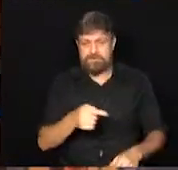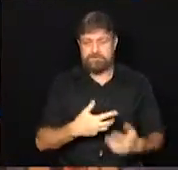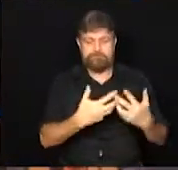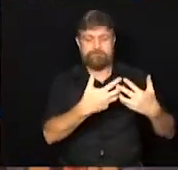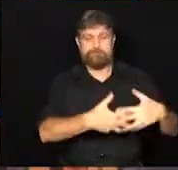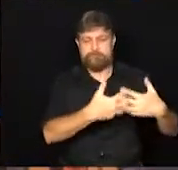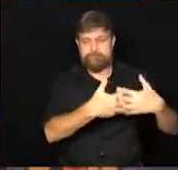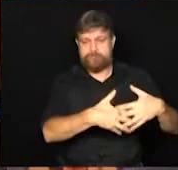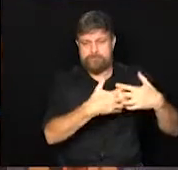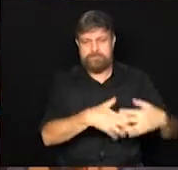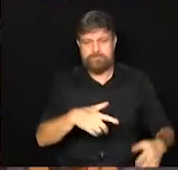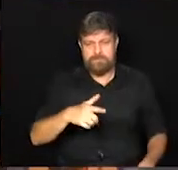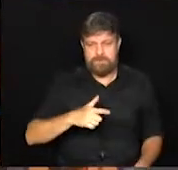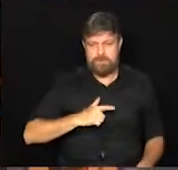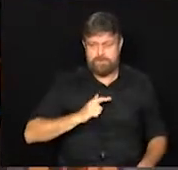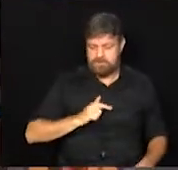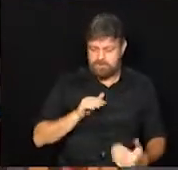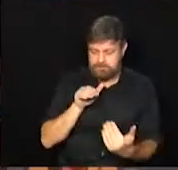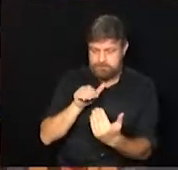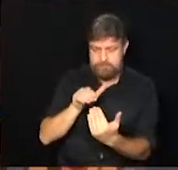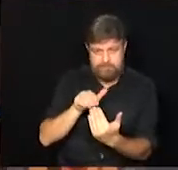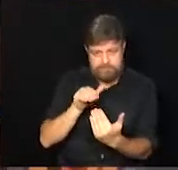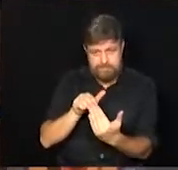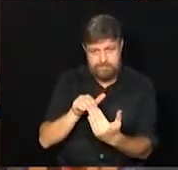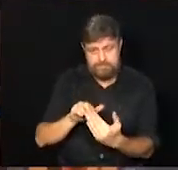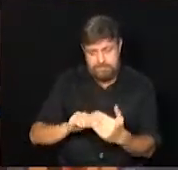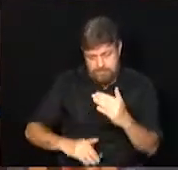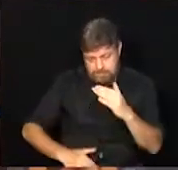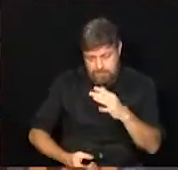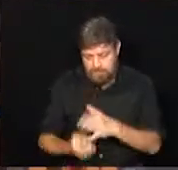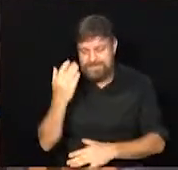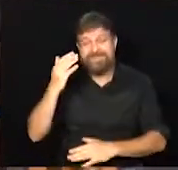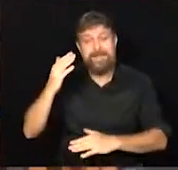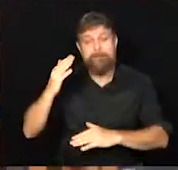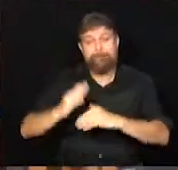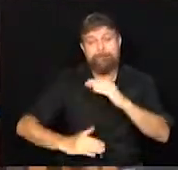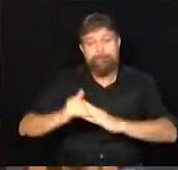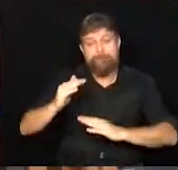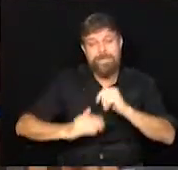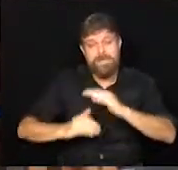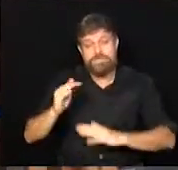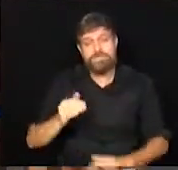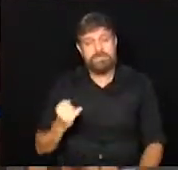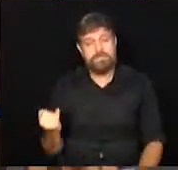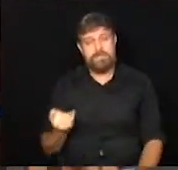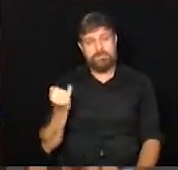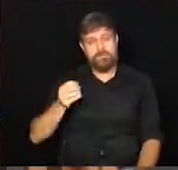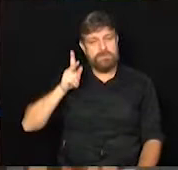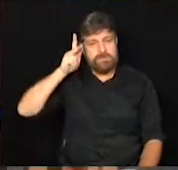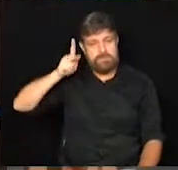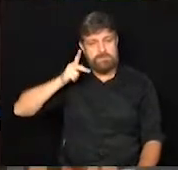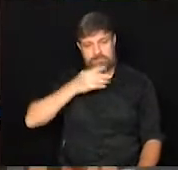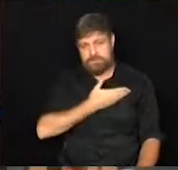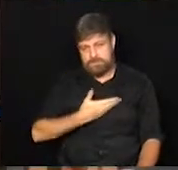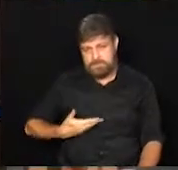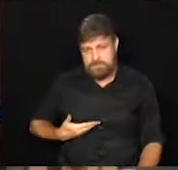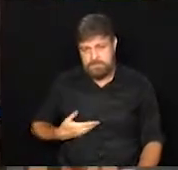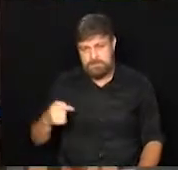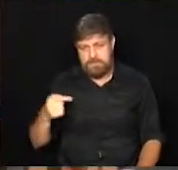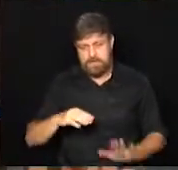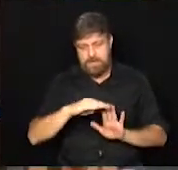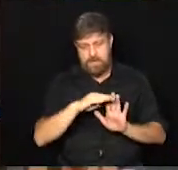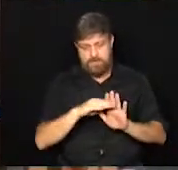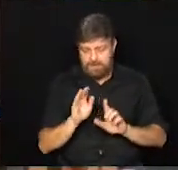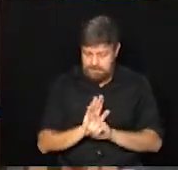também reverberado, ele possa ser também concretizado enquanto uma importante política pública, enquanto um programa